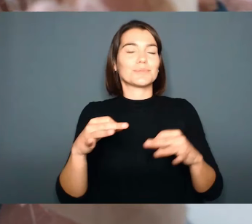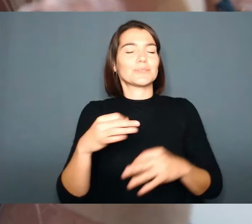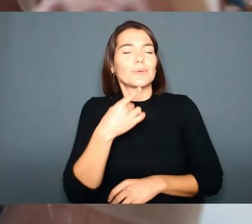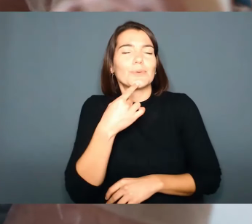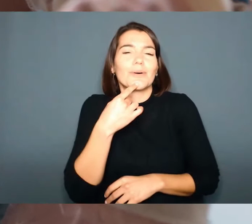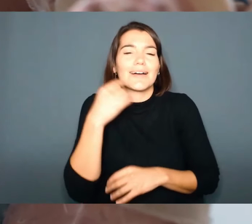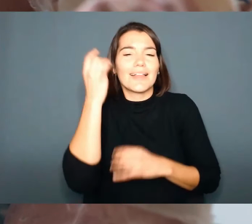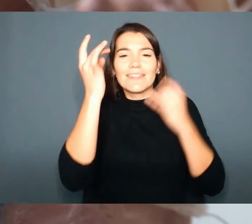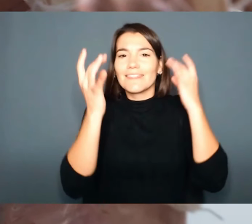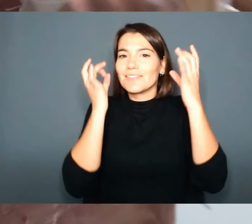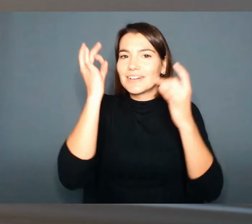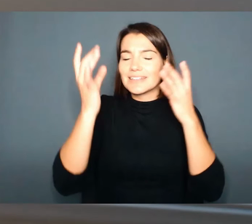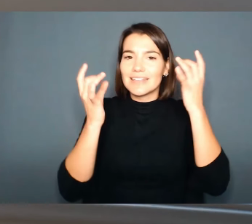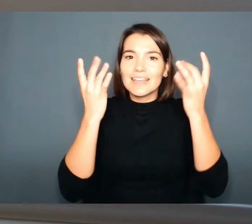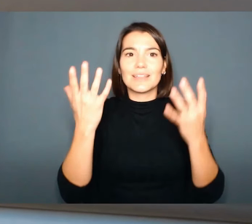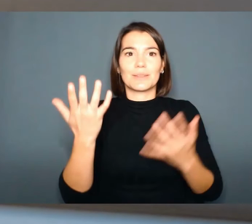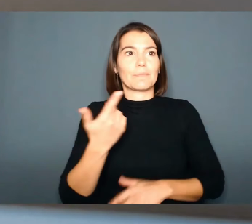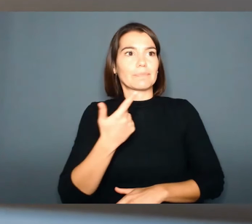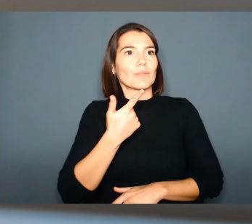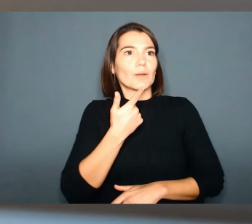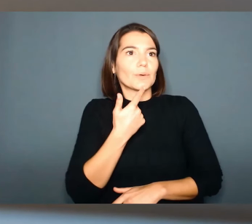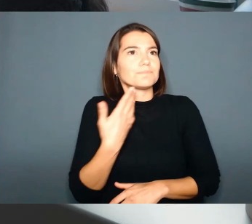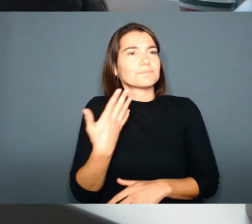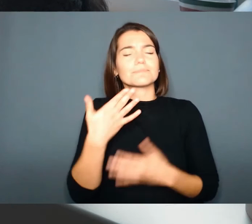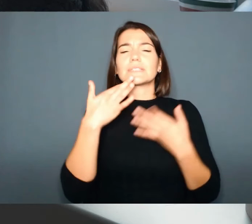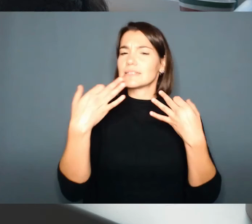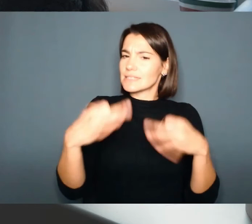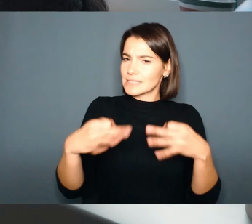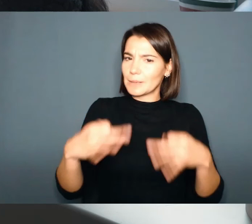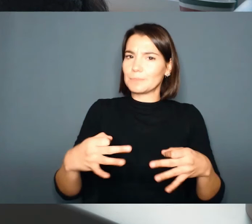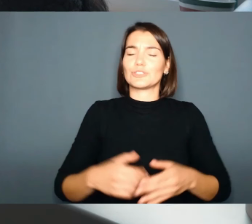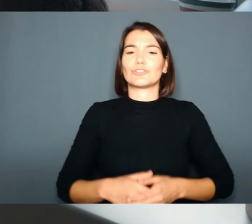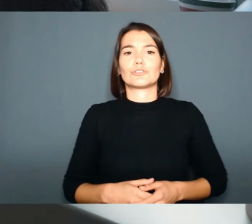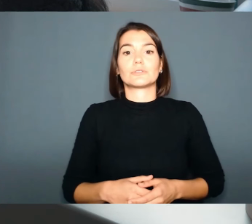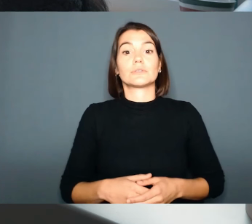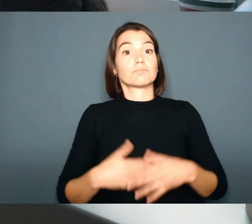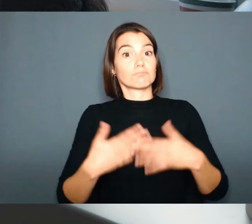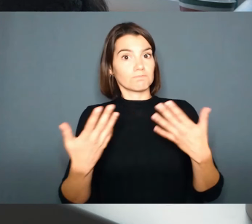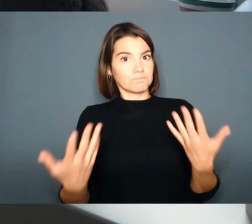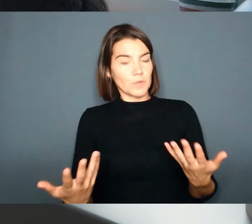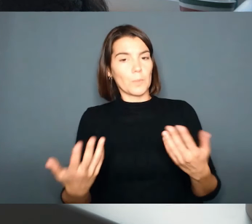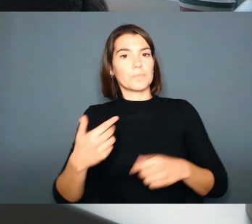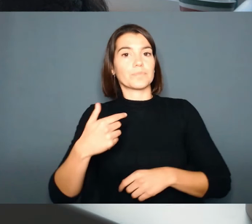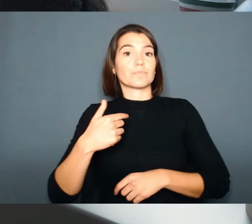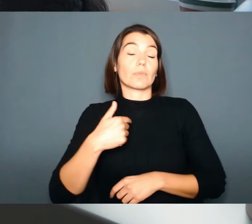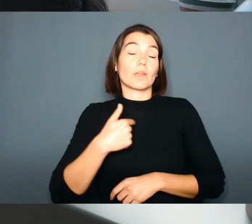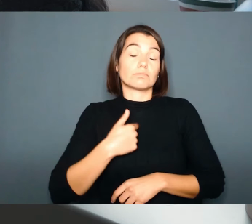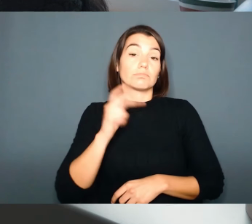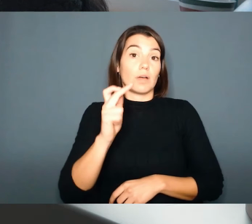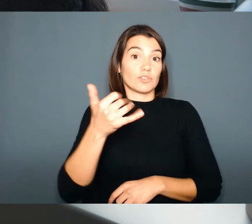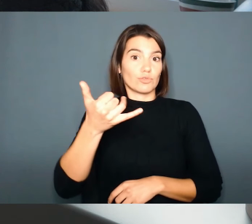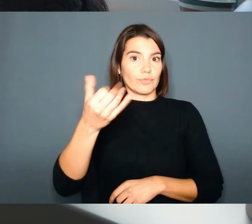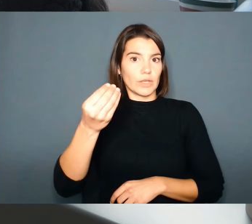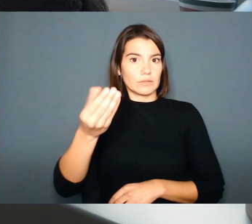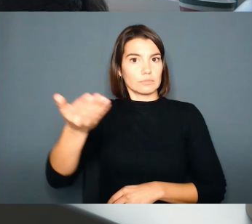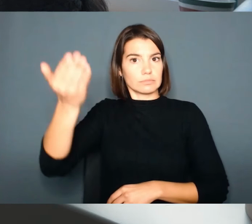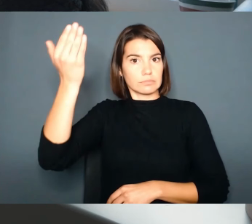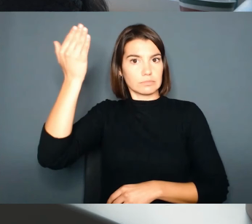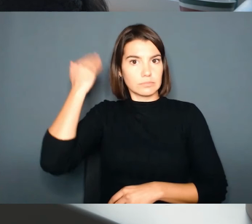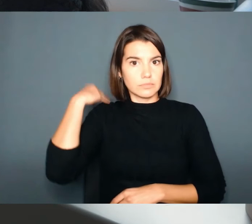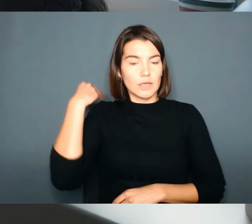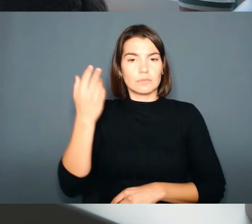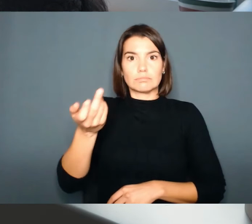divertido, muito modesto. E quando, há 20 anos,